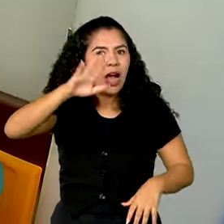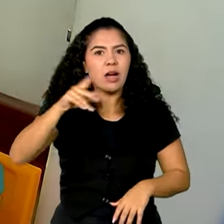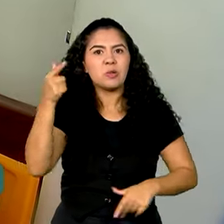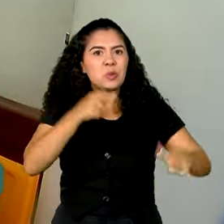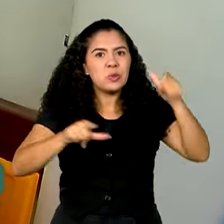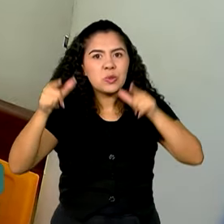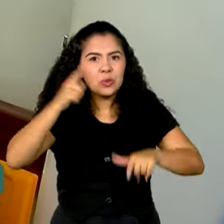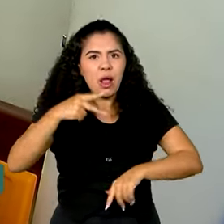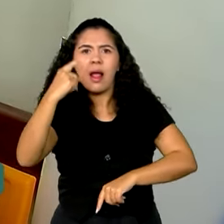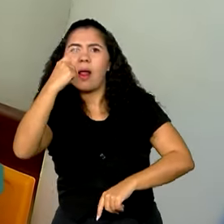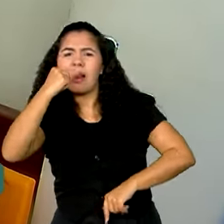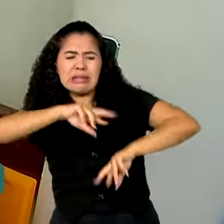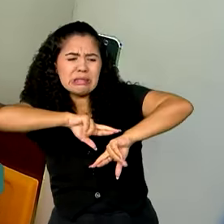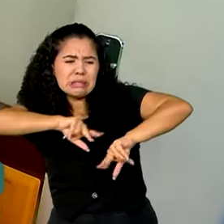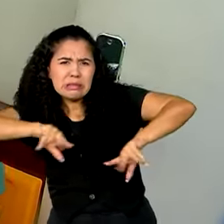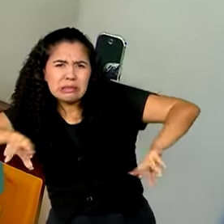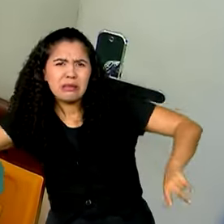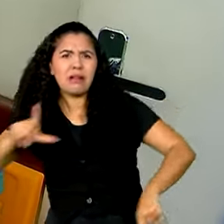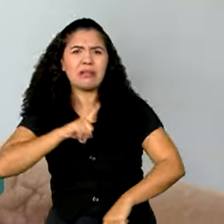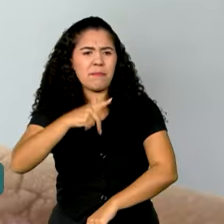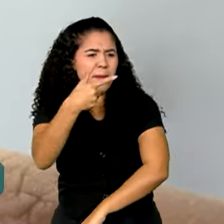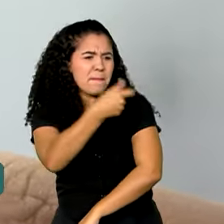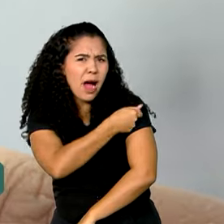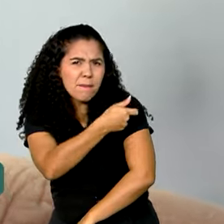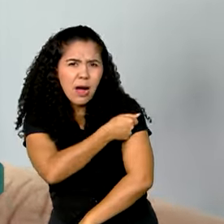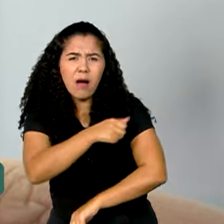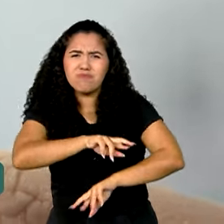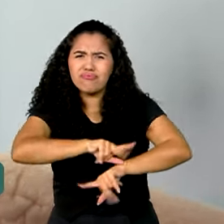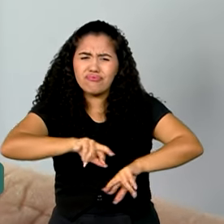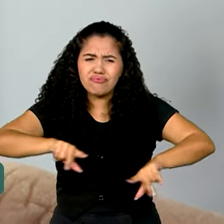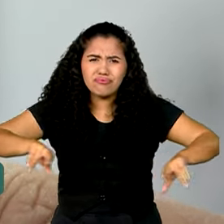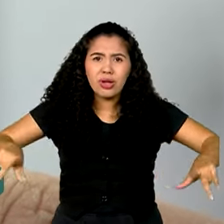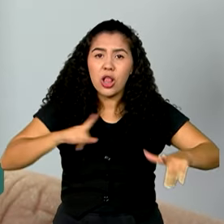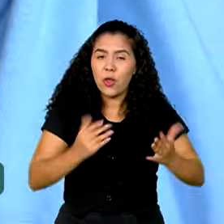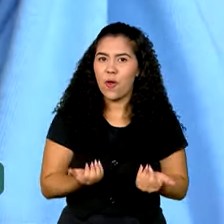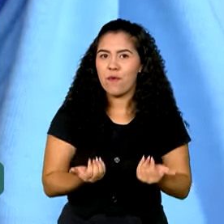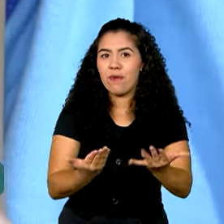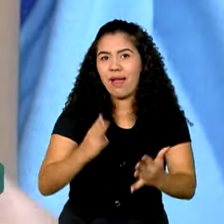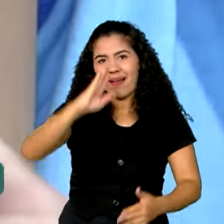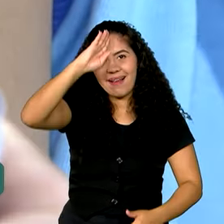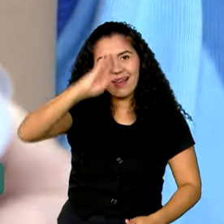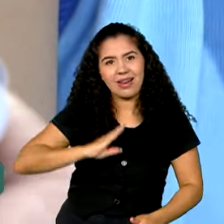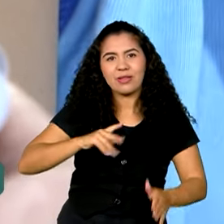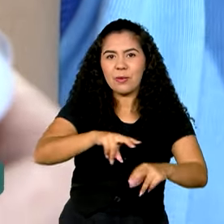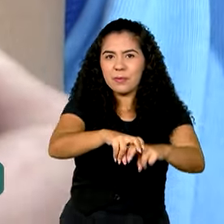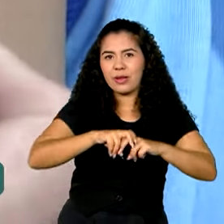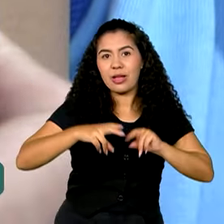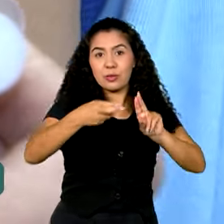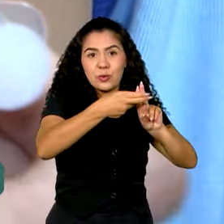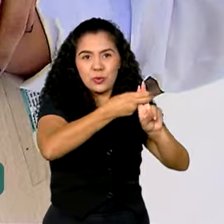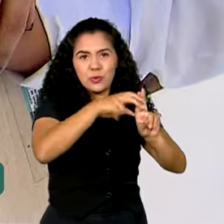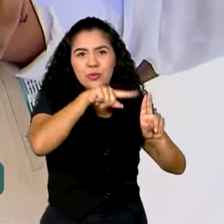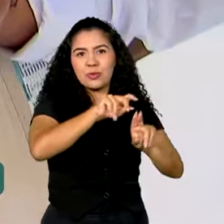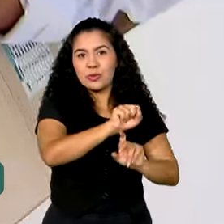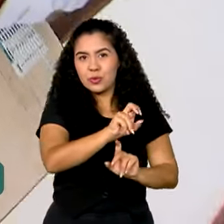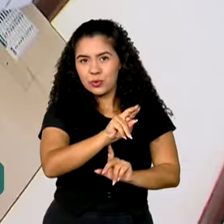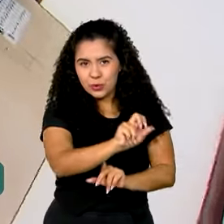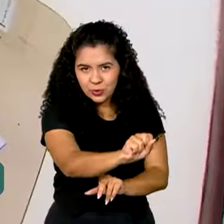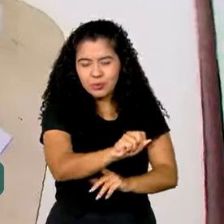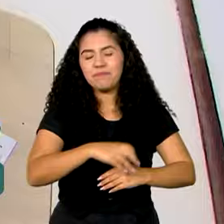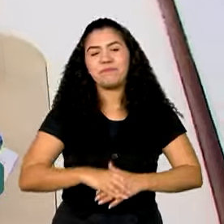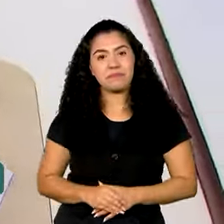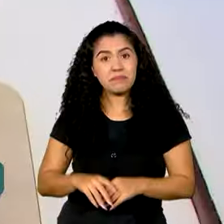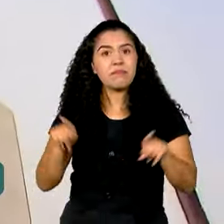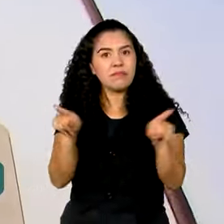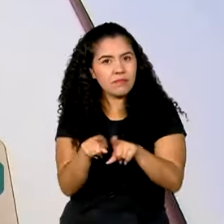entre vacinas, soros e imunoglobinas, oferecidos de forma gratuita pelo Sistema Único de Saúde. Também são